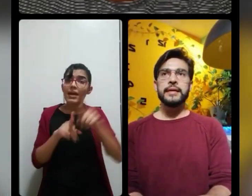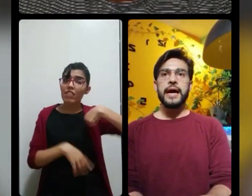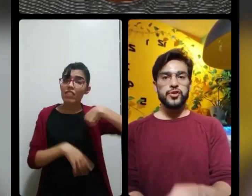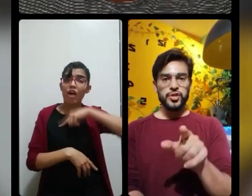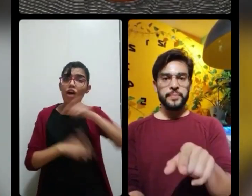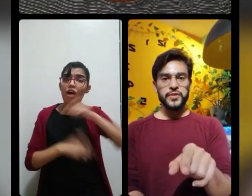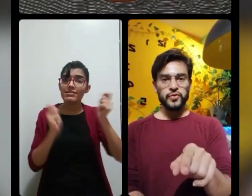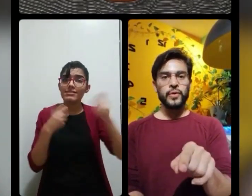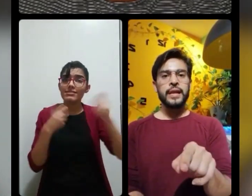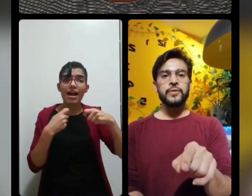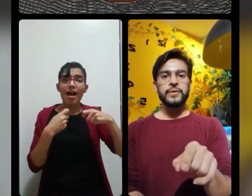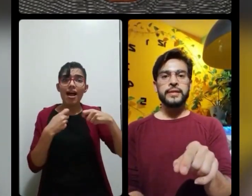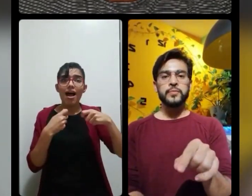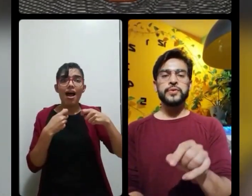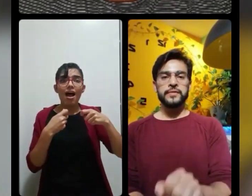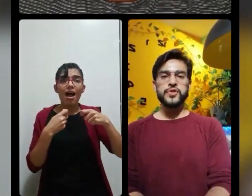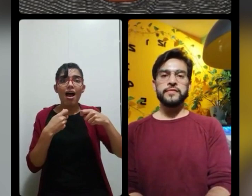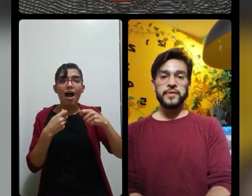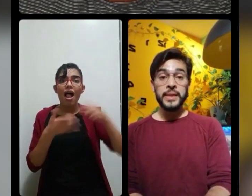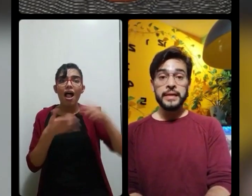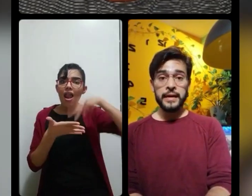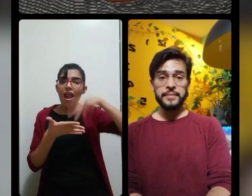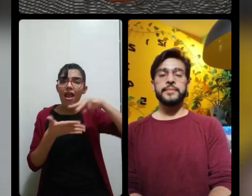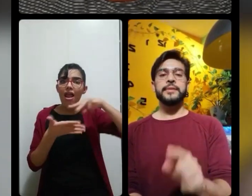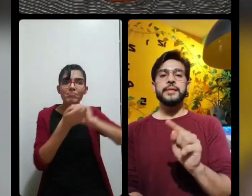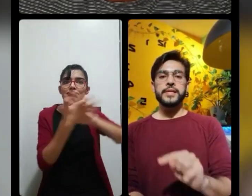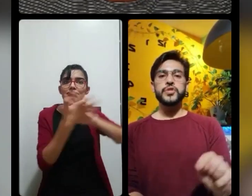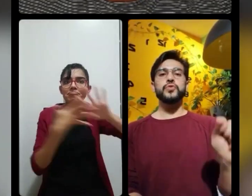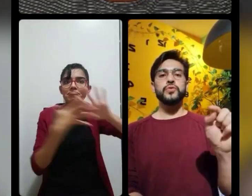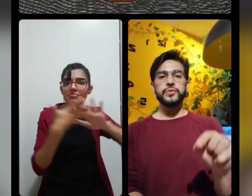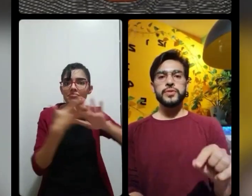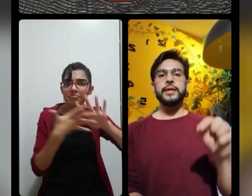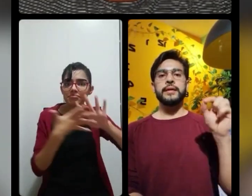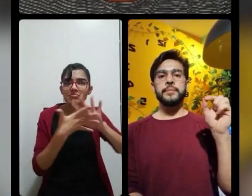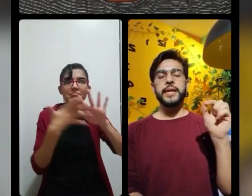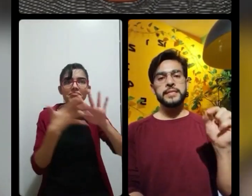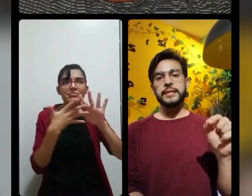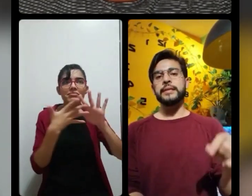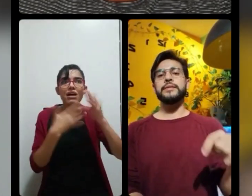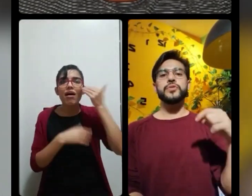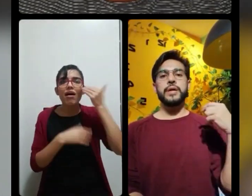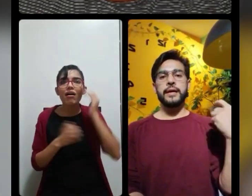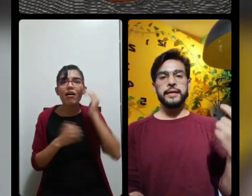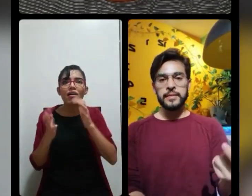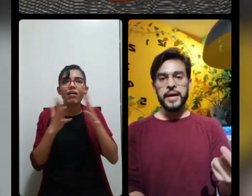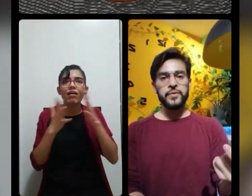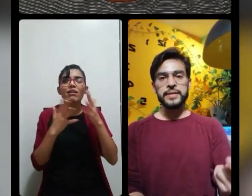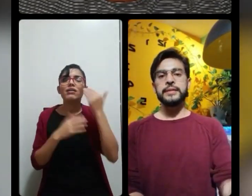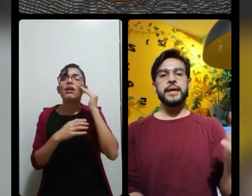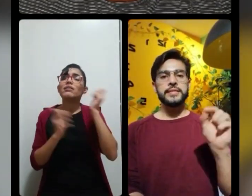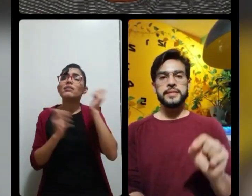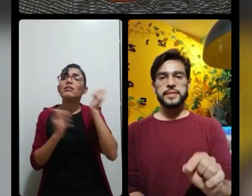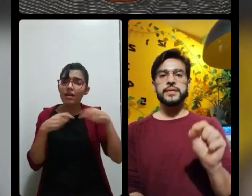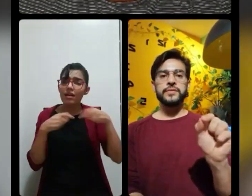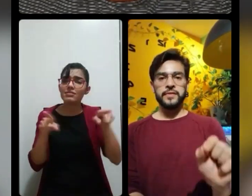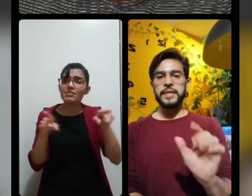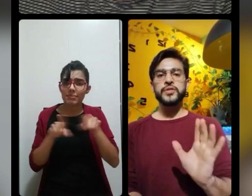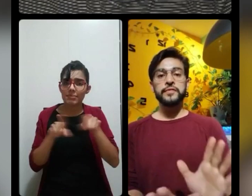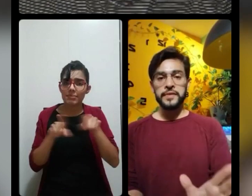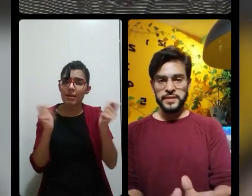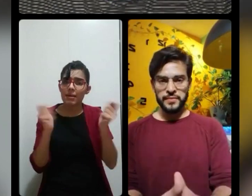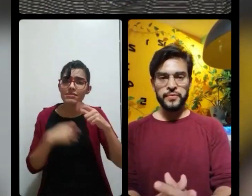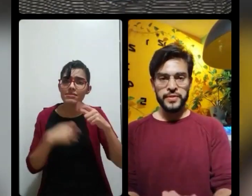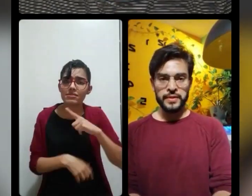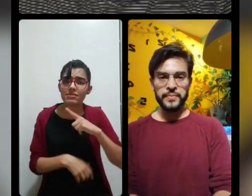lacuna, a gente já pensou numa lacuna aqui do ponto de vista familiar, que surdos brasileiros, grande maioria, nascem em seio de